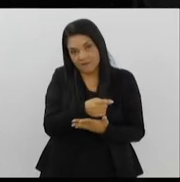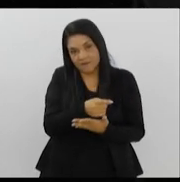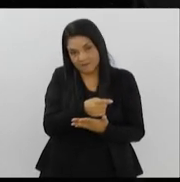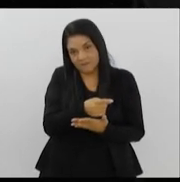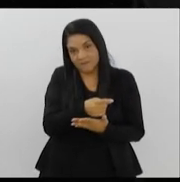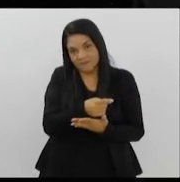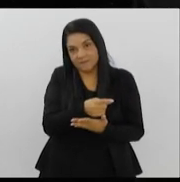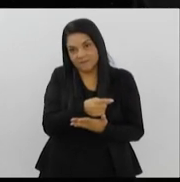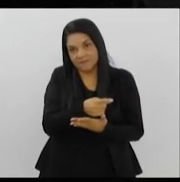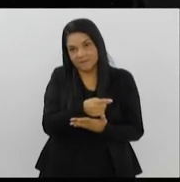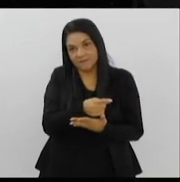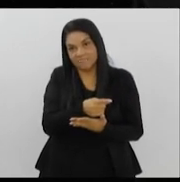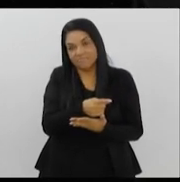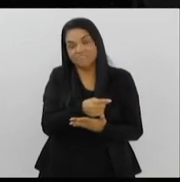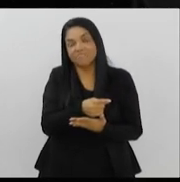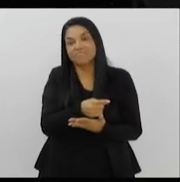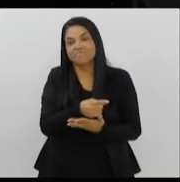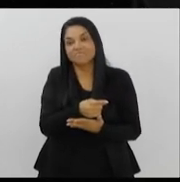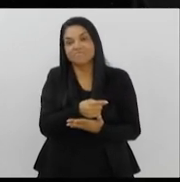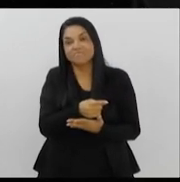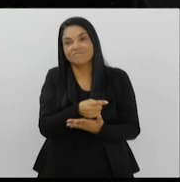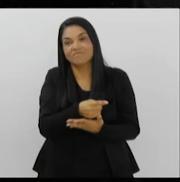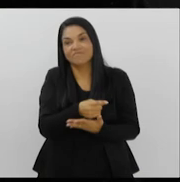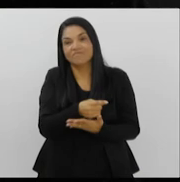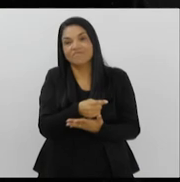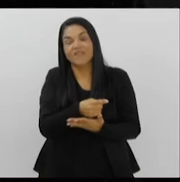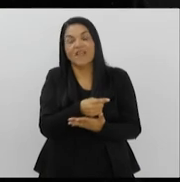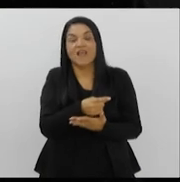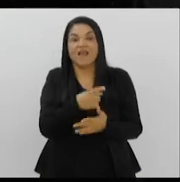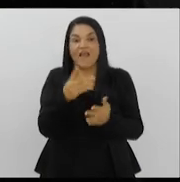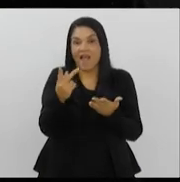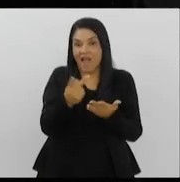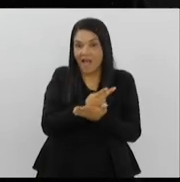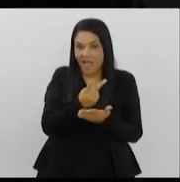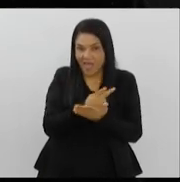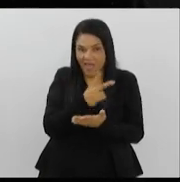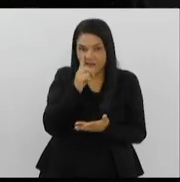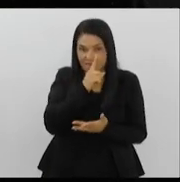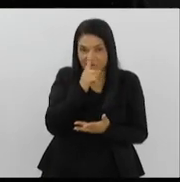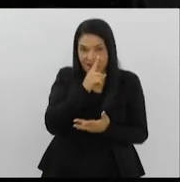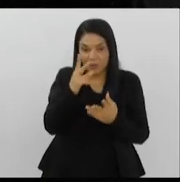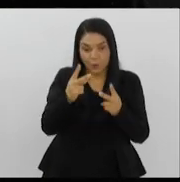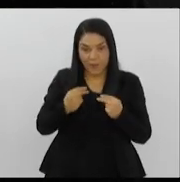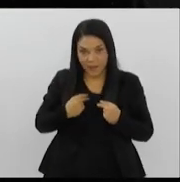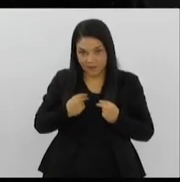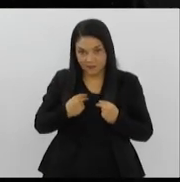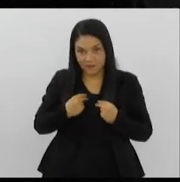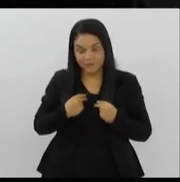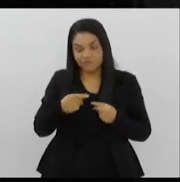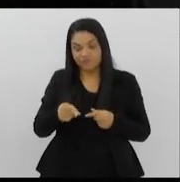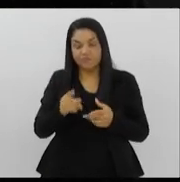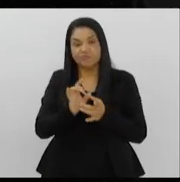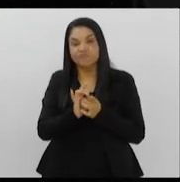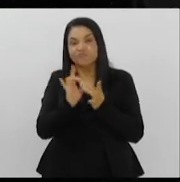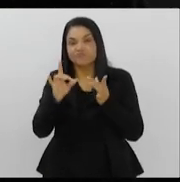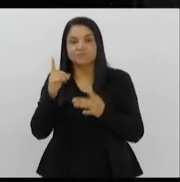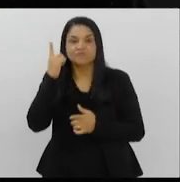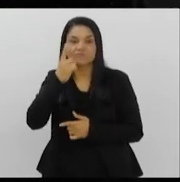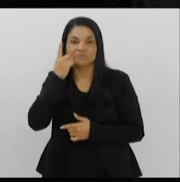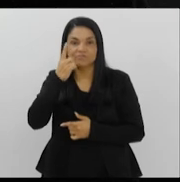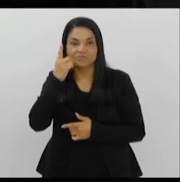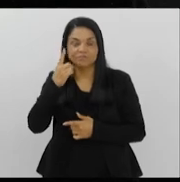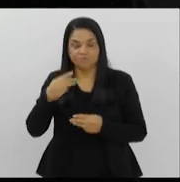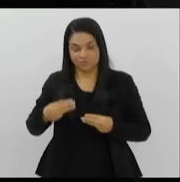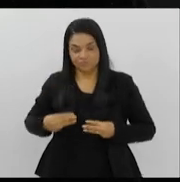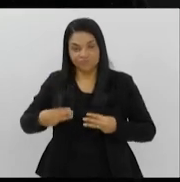ela erra, mas é constitucional, ela erra no mérito, né? Quando ela permite que um parlamentar seja